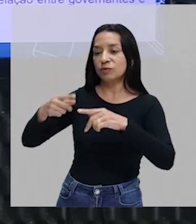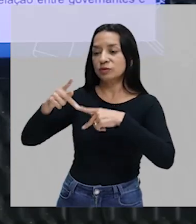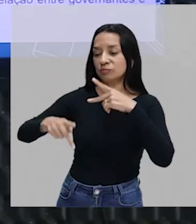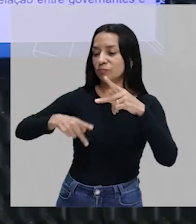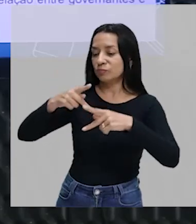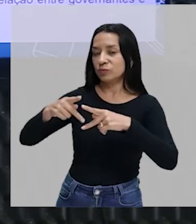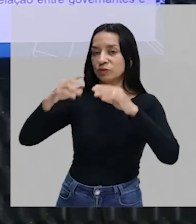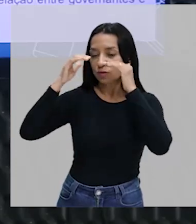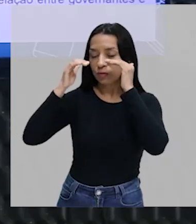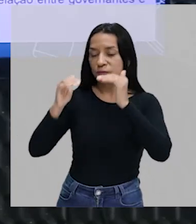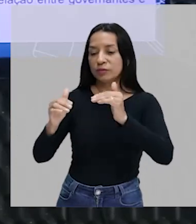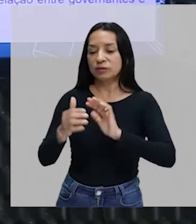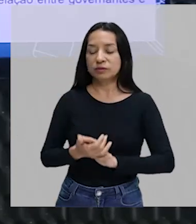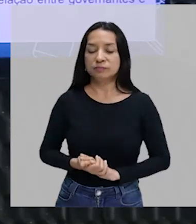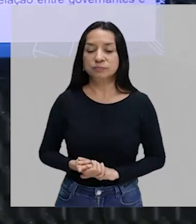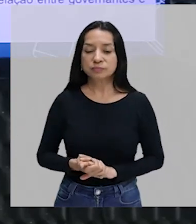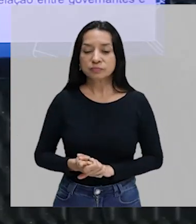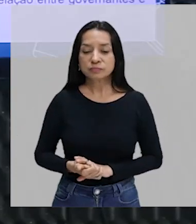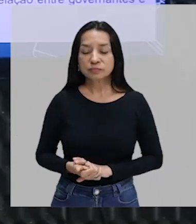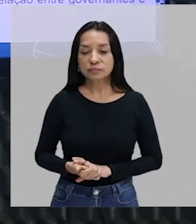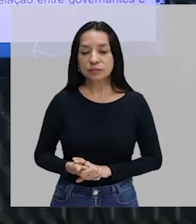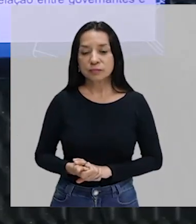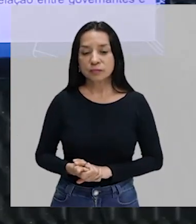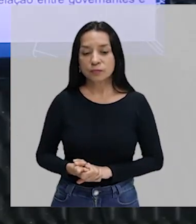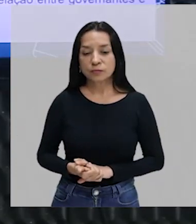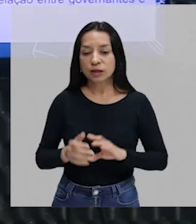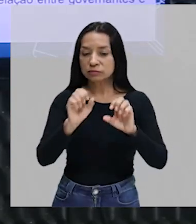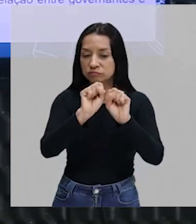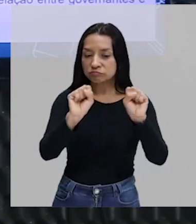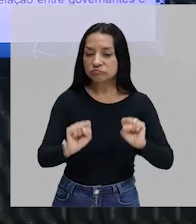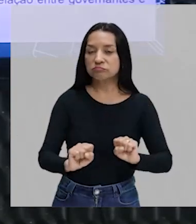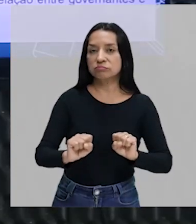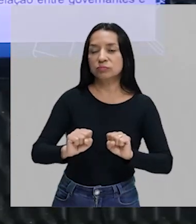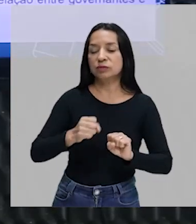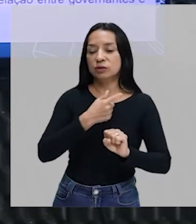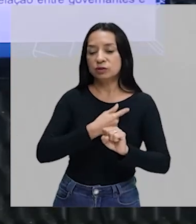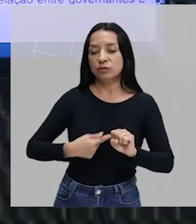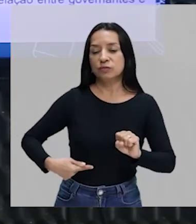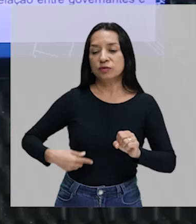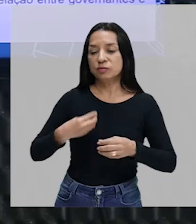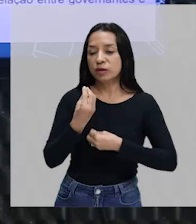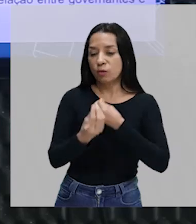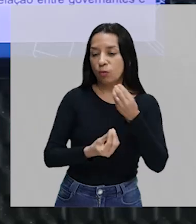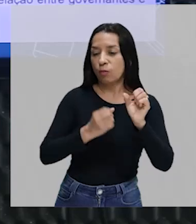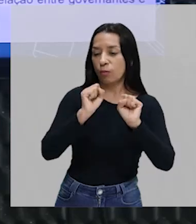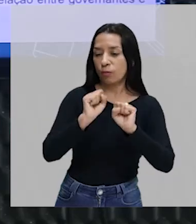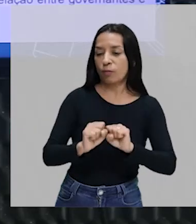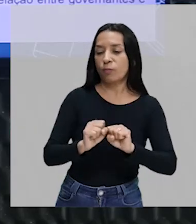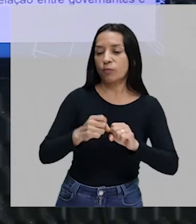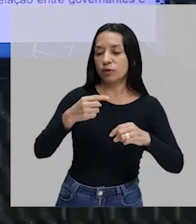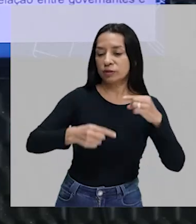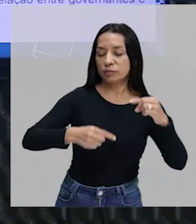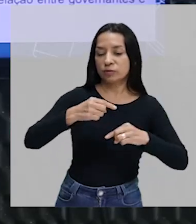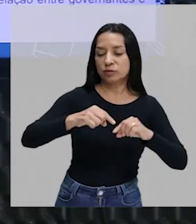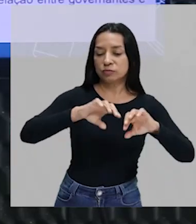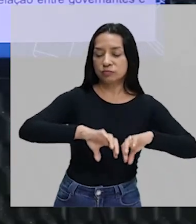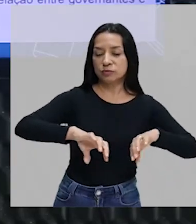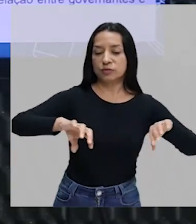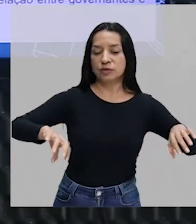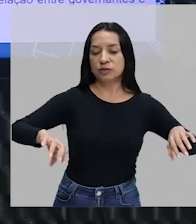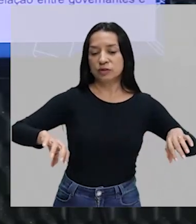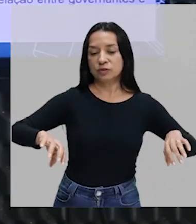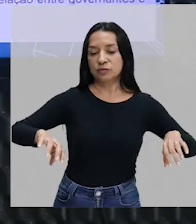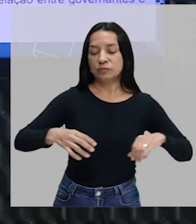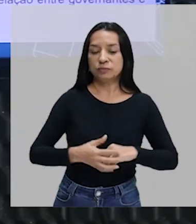se dá a relação entre governantes e governados. Sistema de governo é a forma como o poder político está dividido,